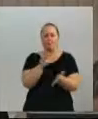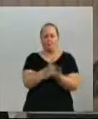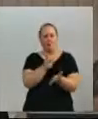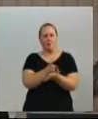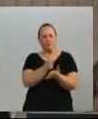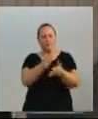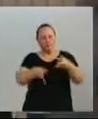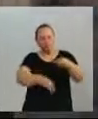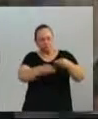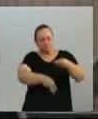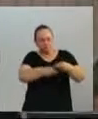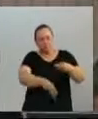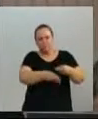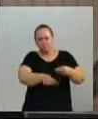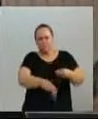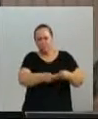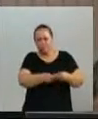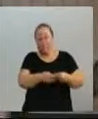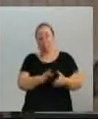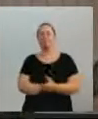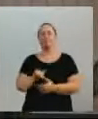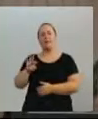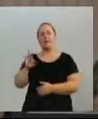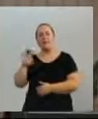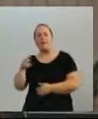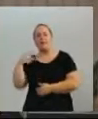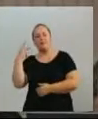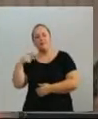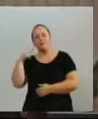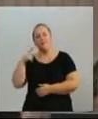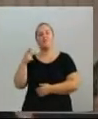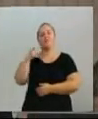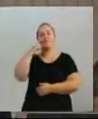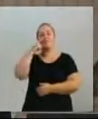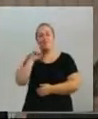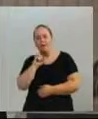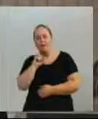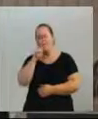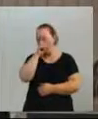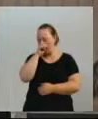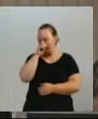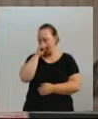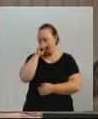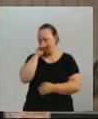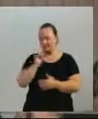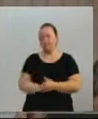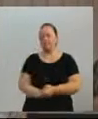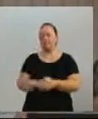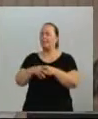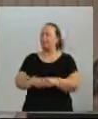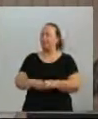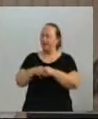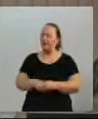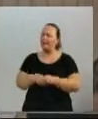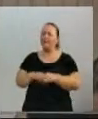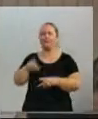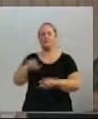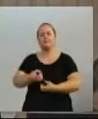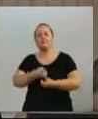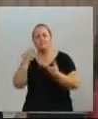do vereador Fábio Fiedler, parabenizá-lo pelo seu pronunciamento, pela sua visita. Eu não tive a oportunidade ainda de fazer